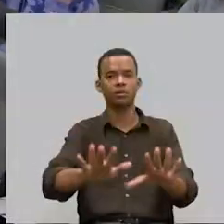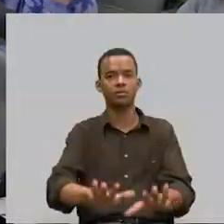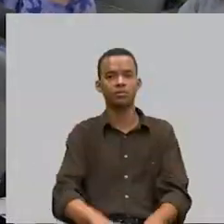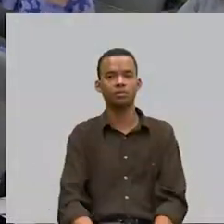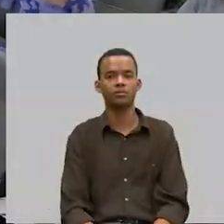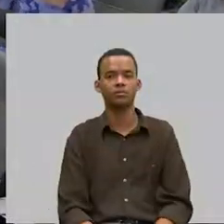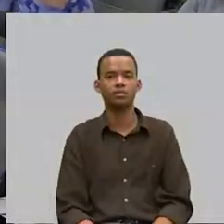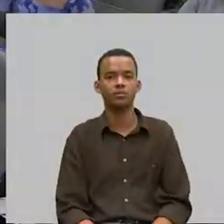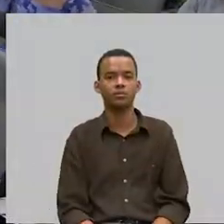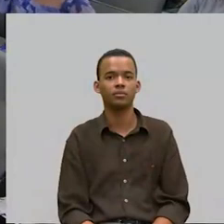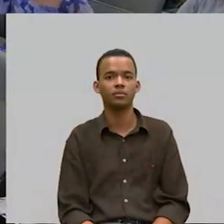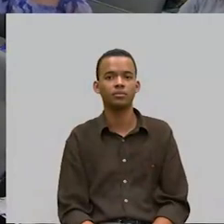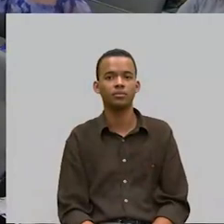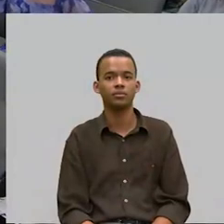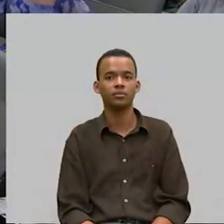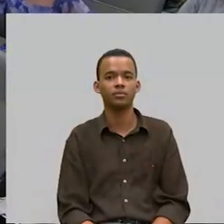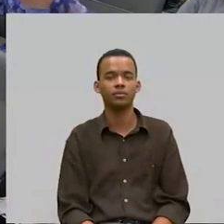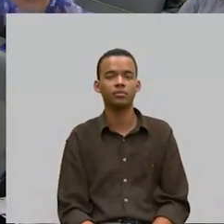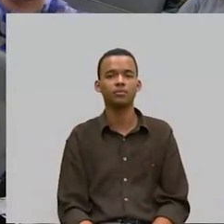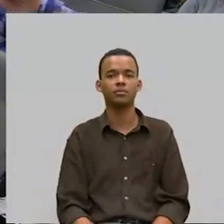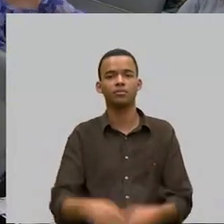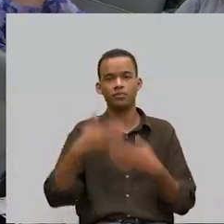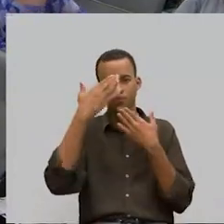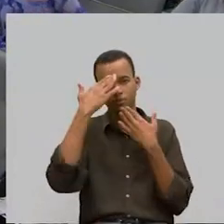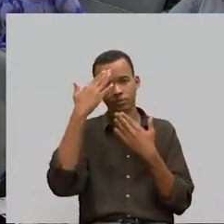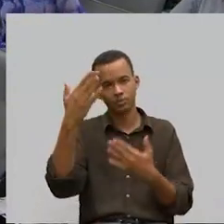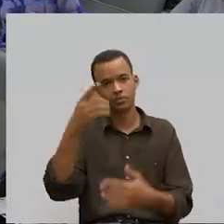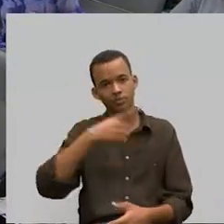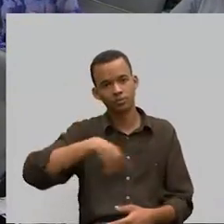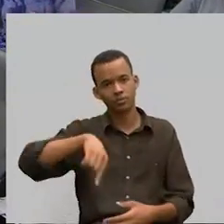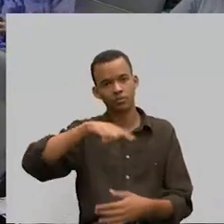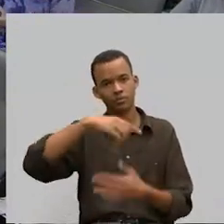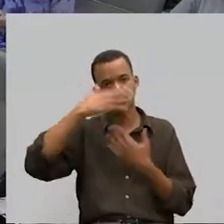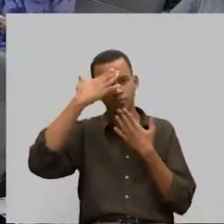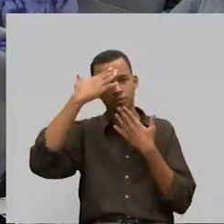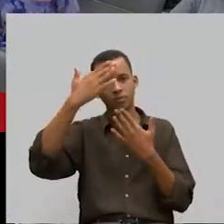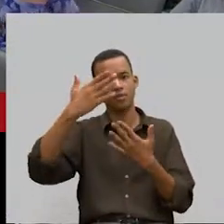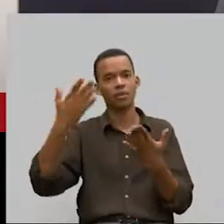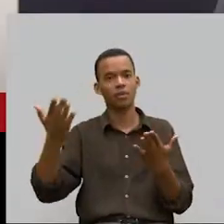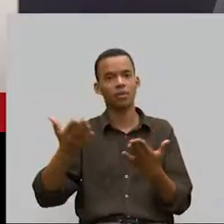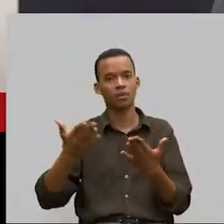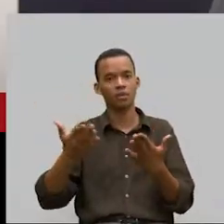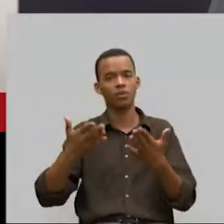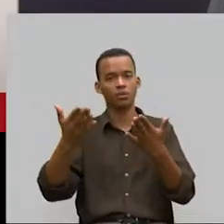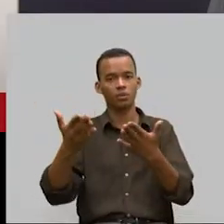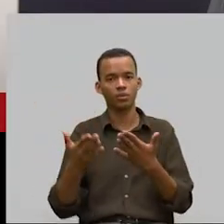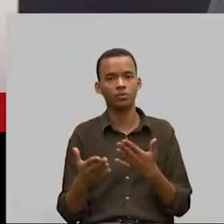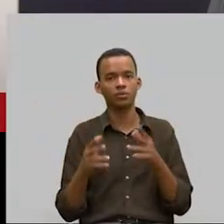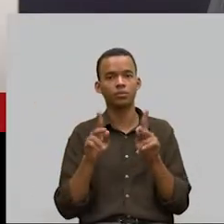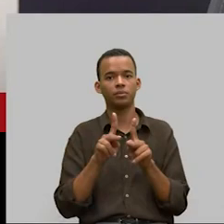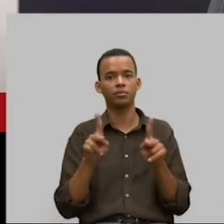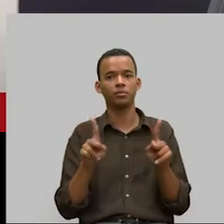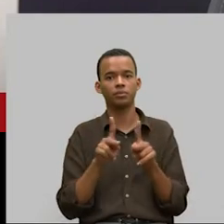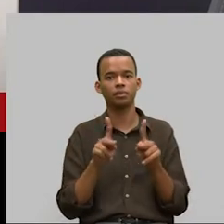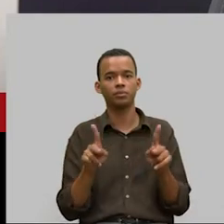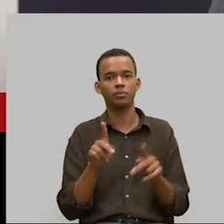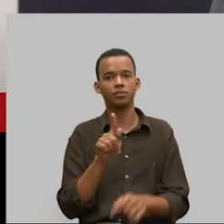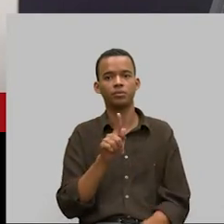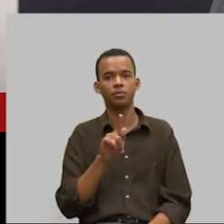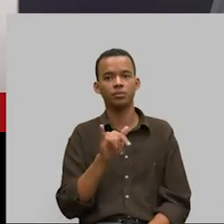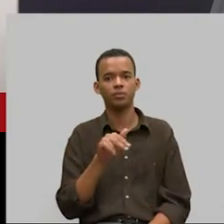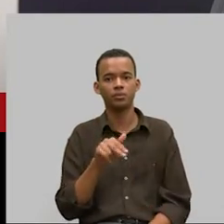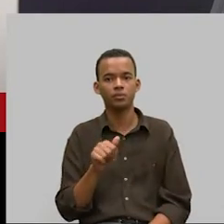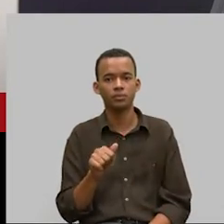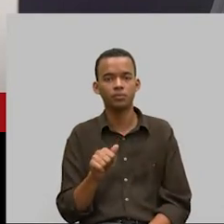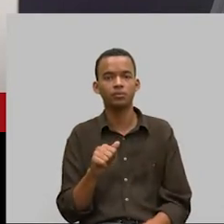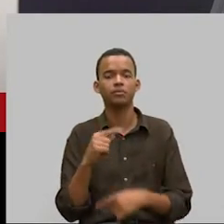Obrigada nós te agradecemos da professora Gina também para fazer uso da palavra depois